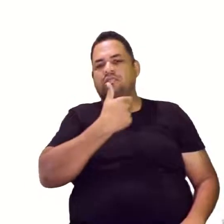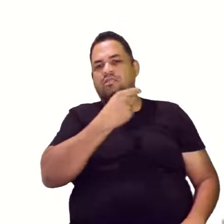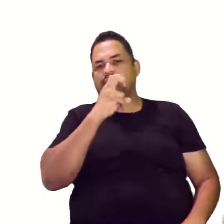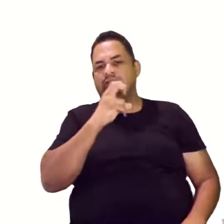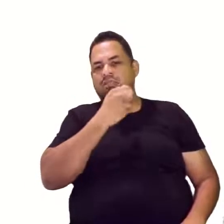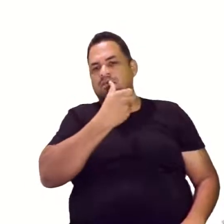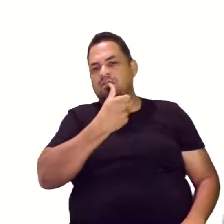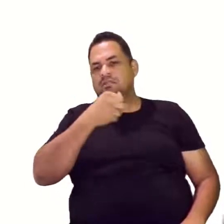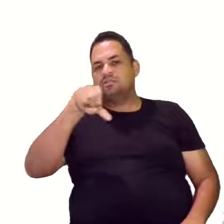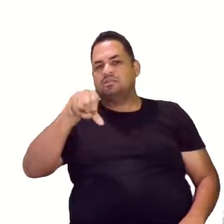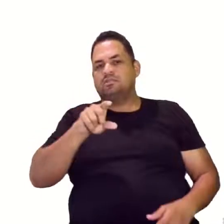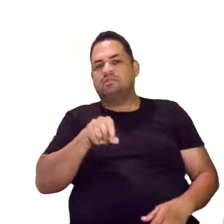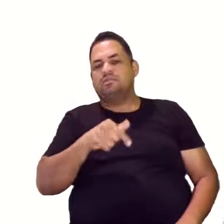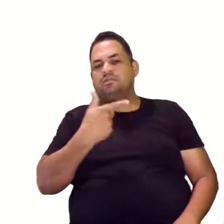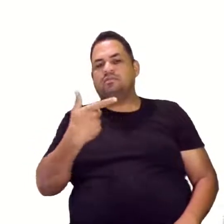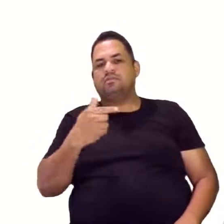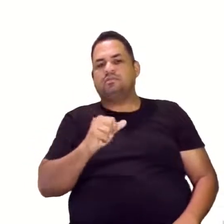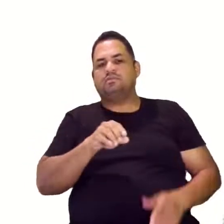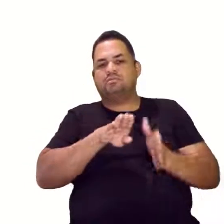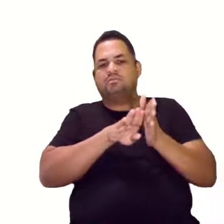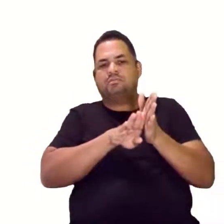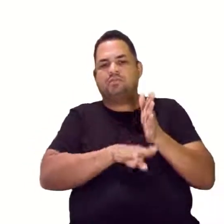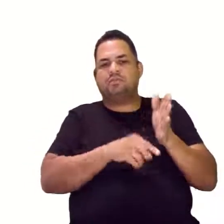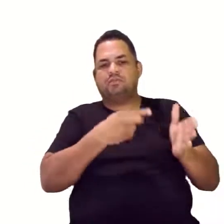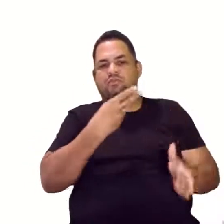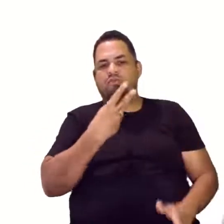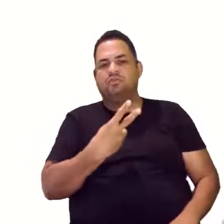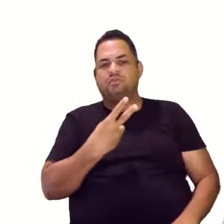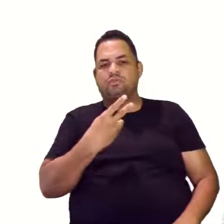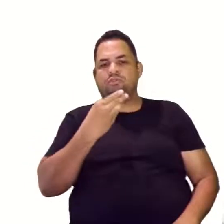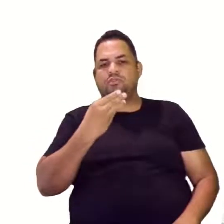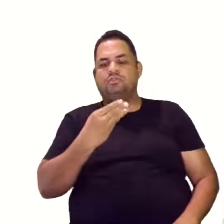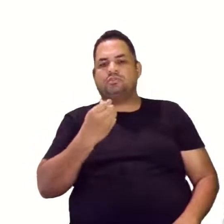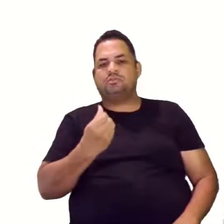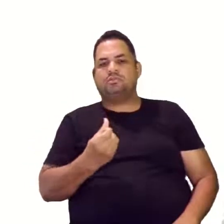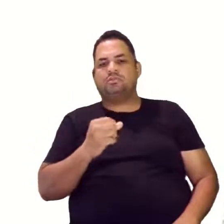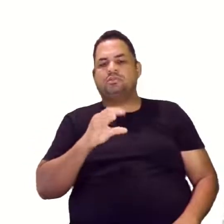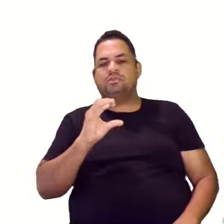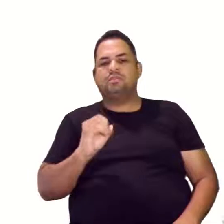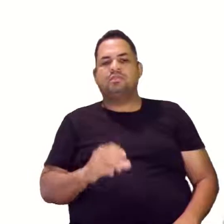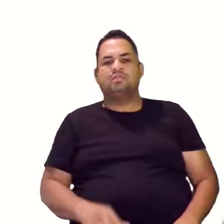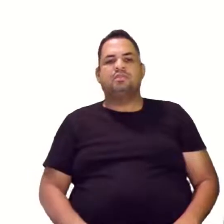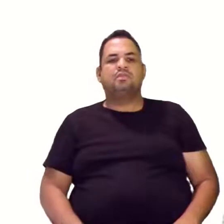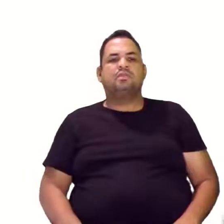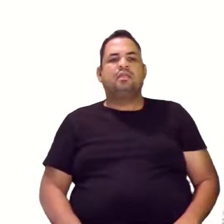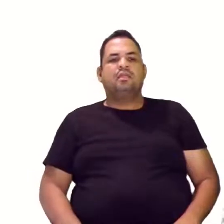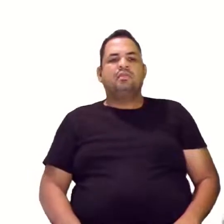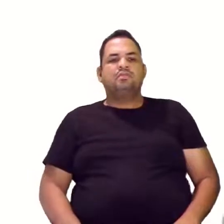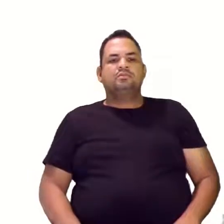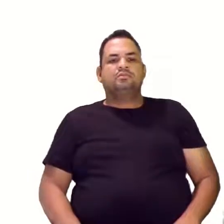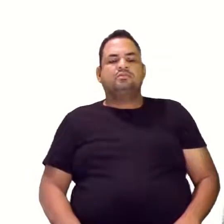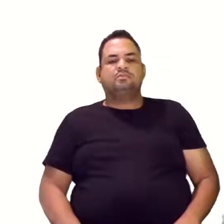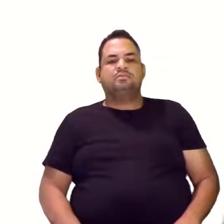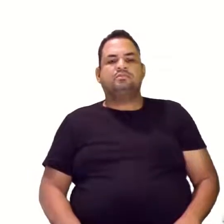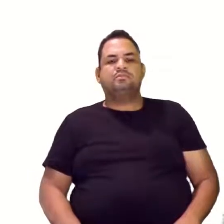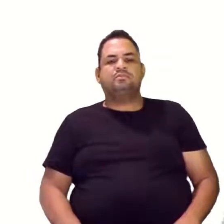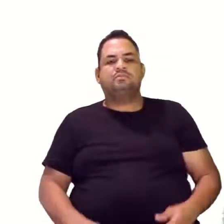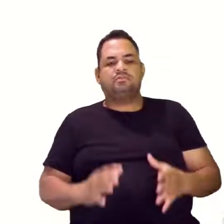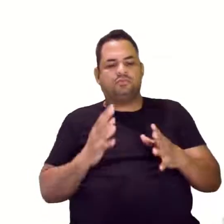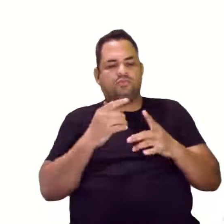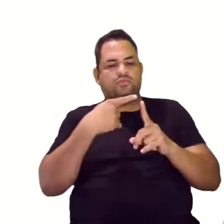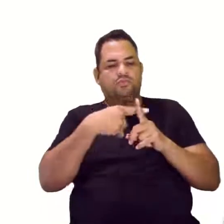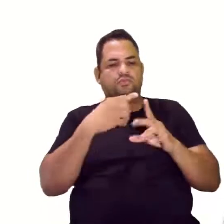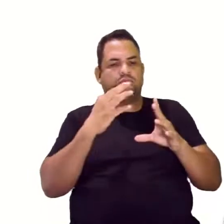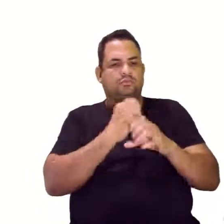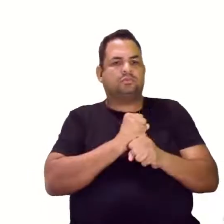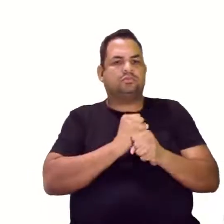519,2,20, né? Menos 236, né? Beleza, gente intera com zero, porque subtração e adição de